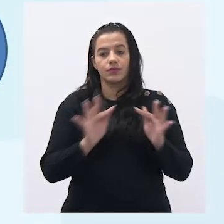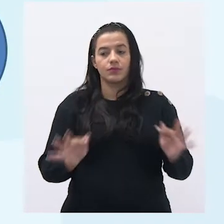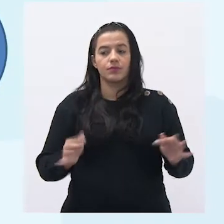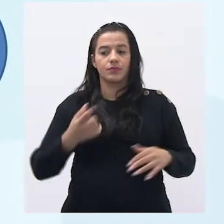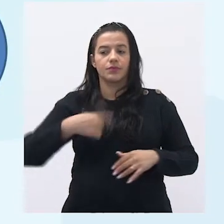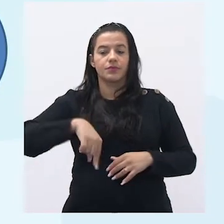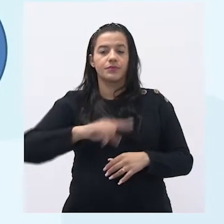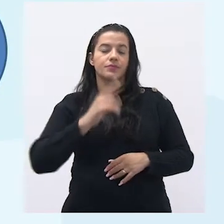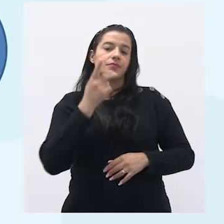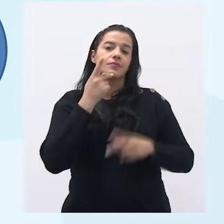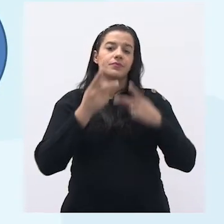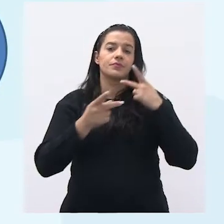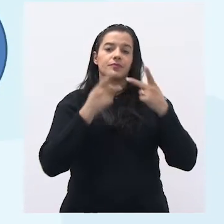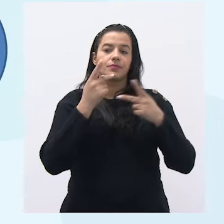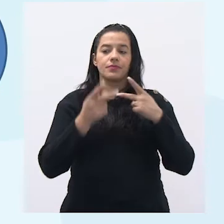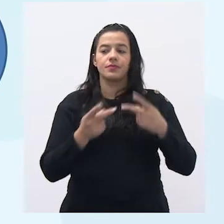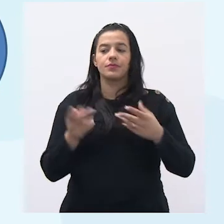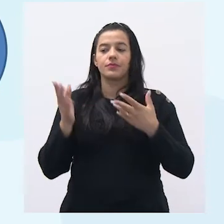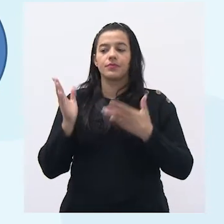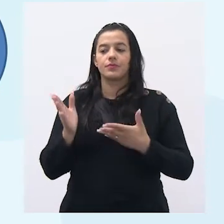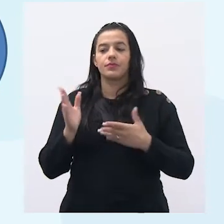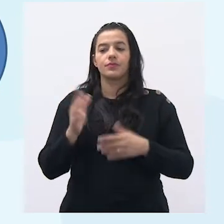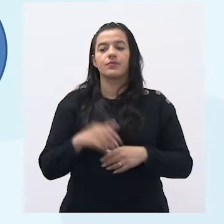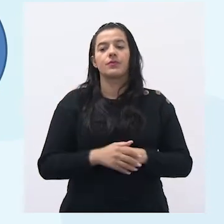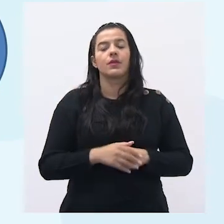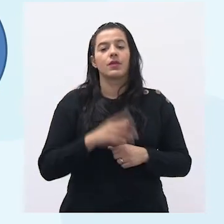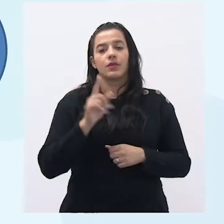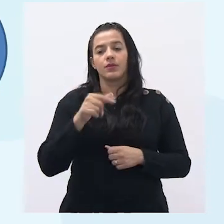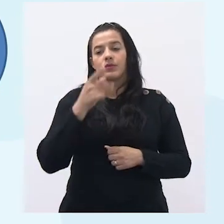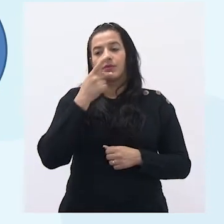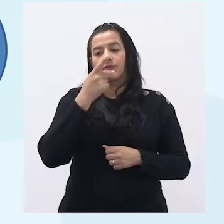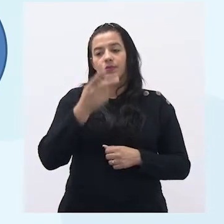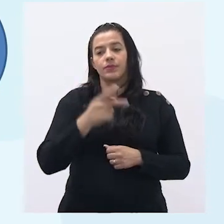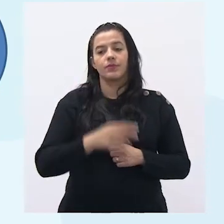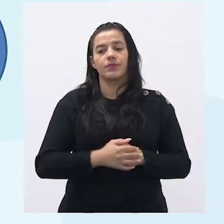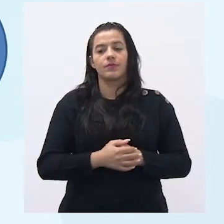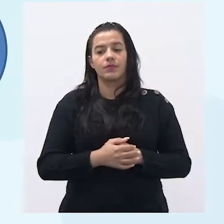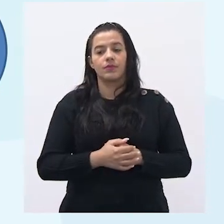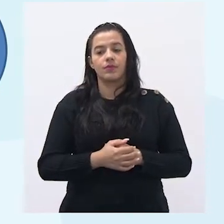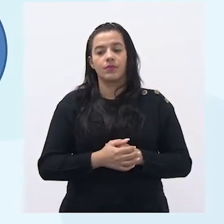aí eu trago aqui para os meninos do SINC, né,